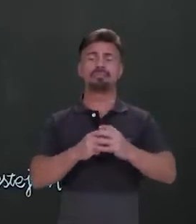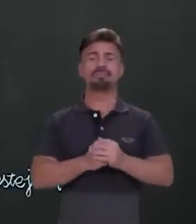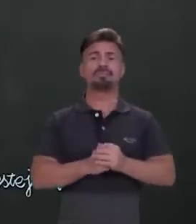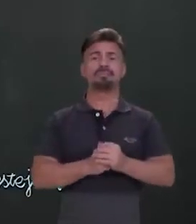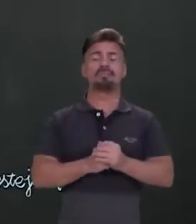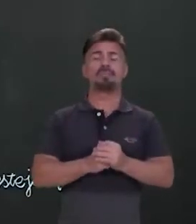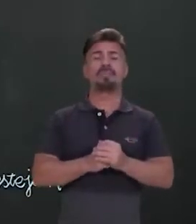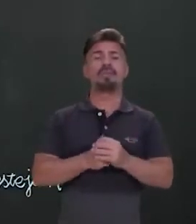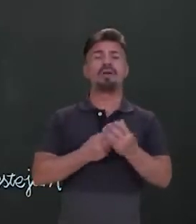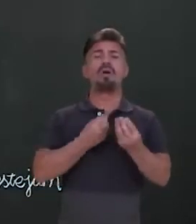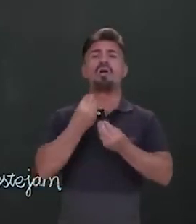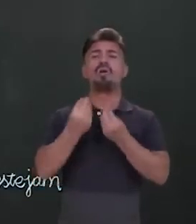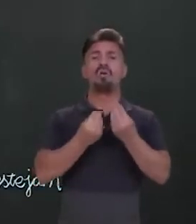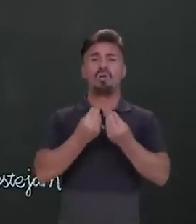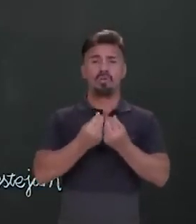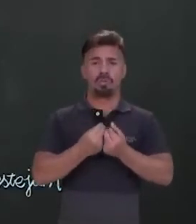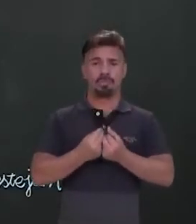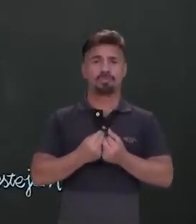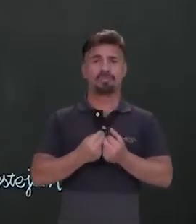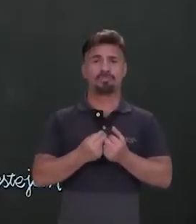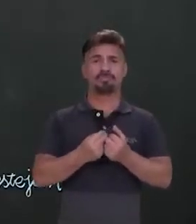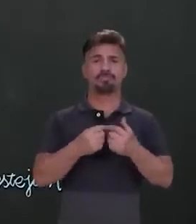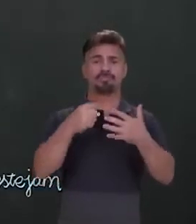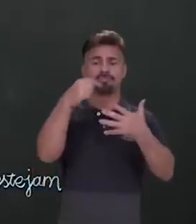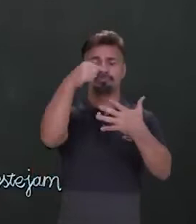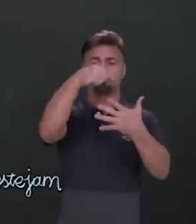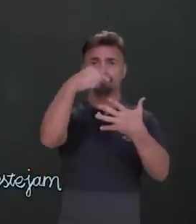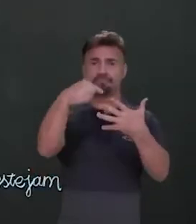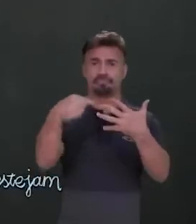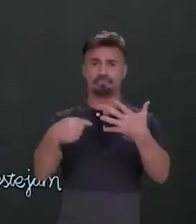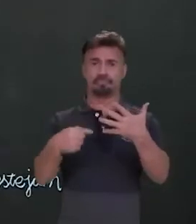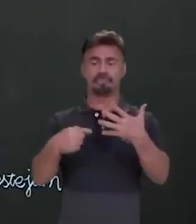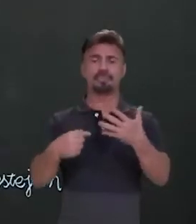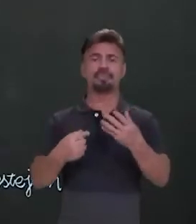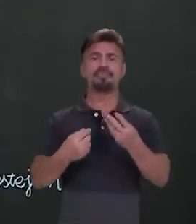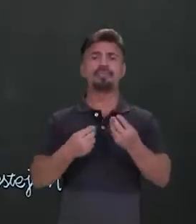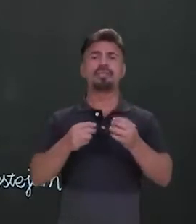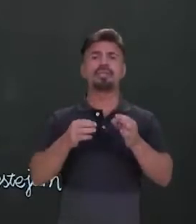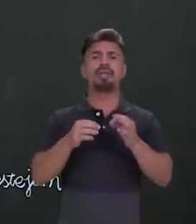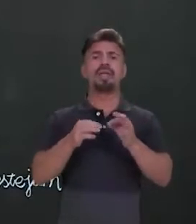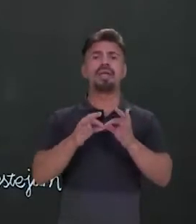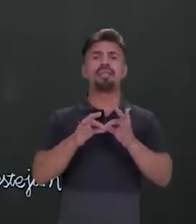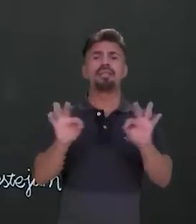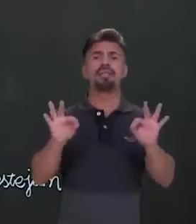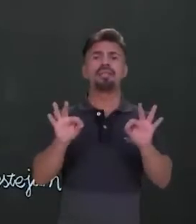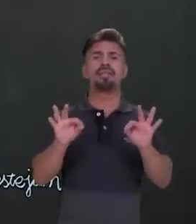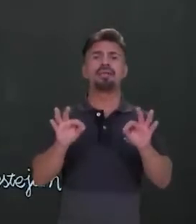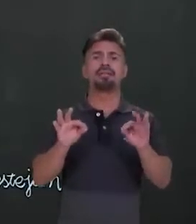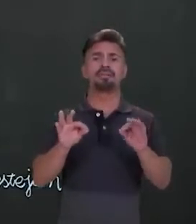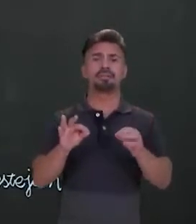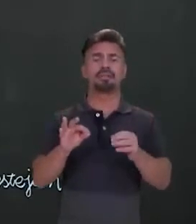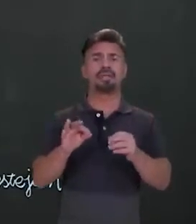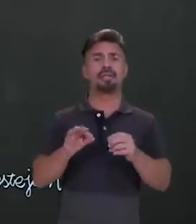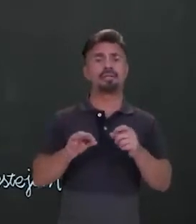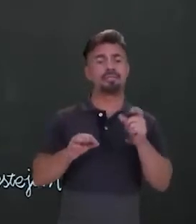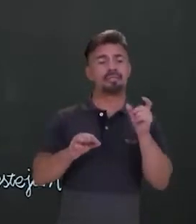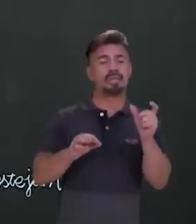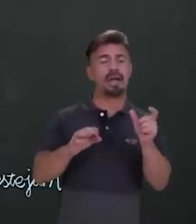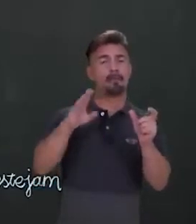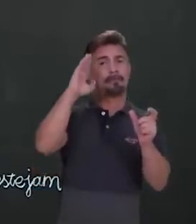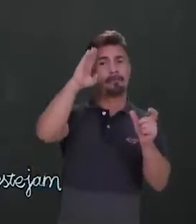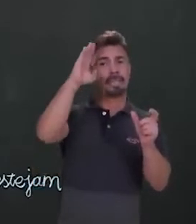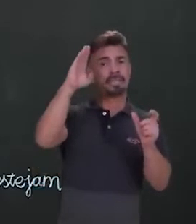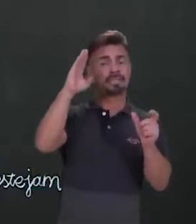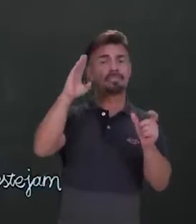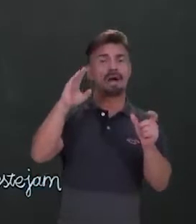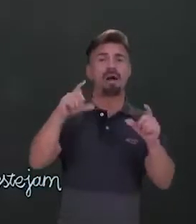você a classificar essa oração, ok? Primeiro vamos entender a relação sintática que é estabelecida entre a principal